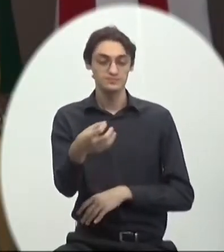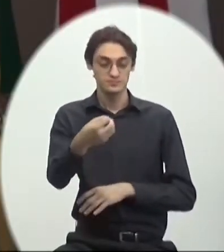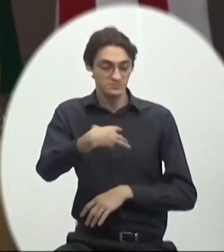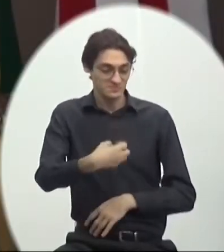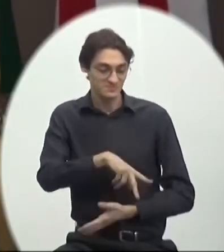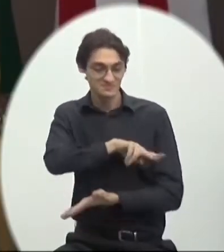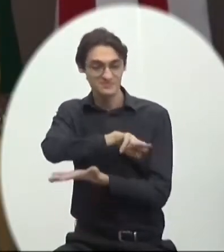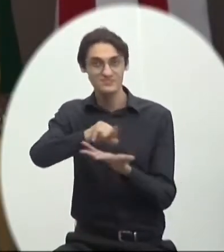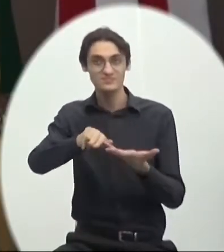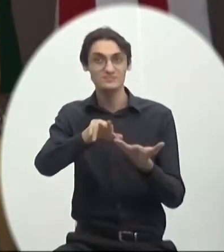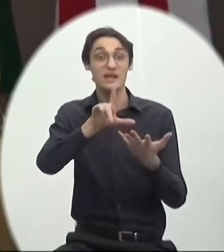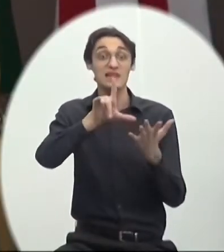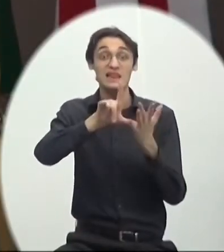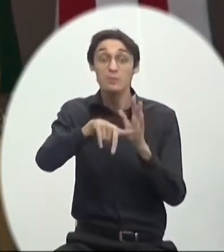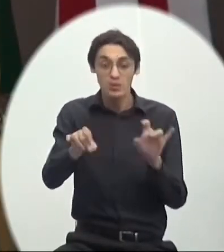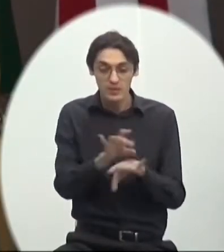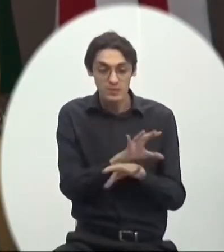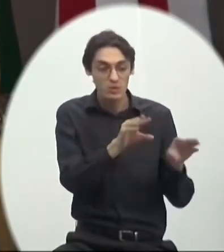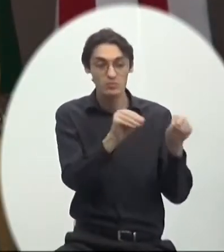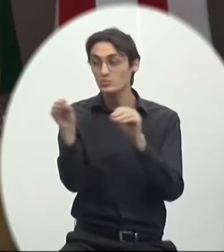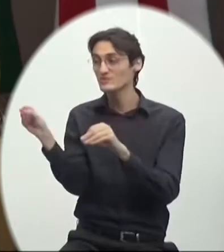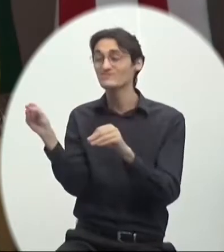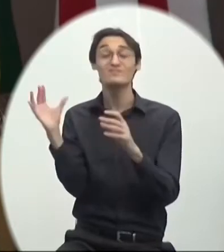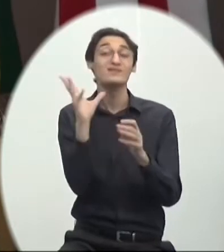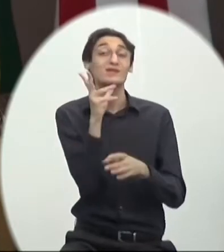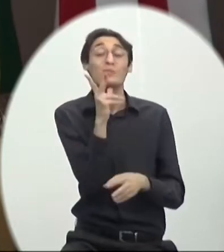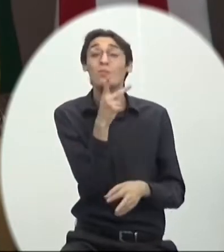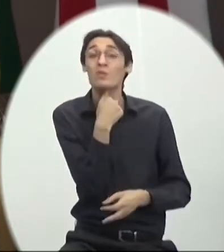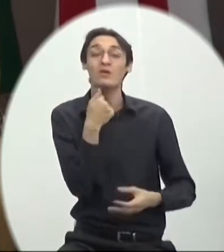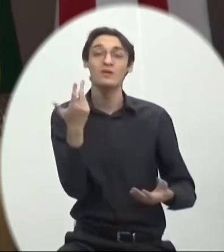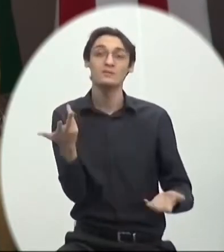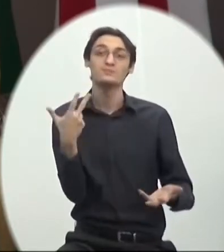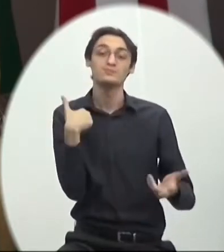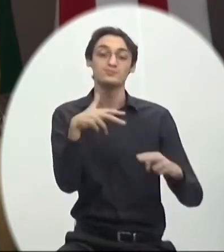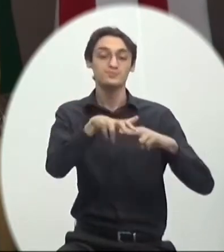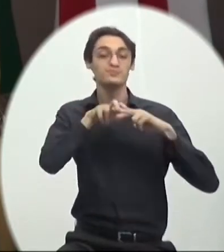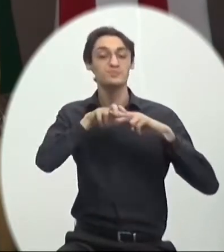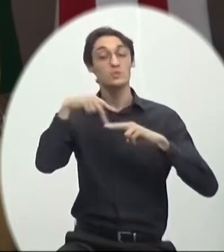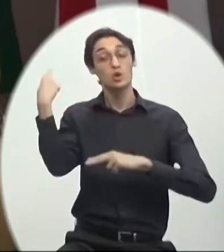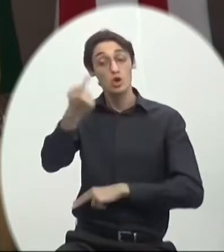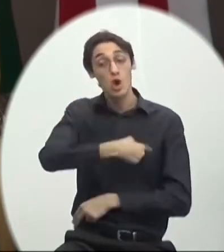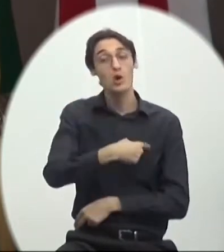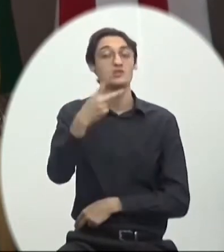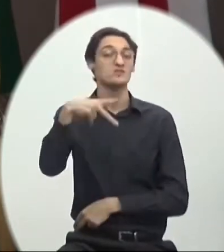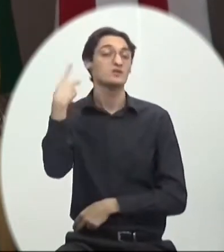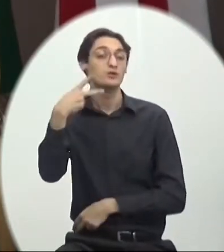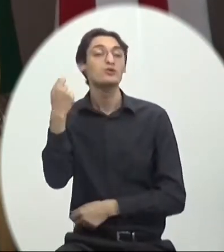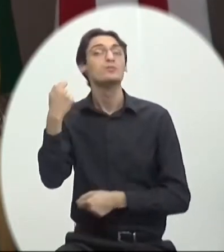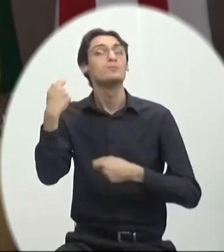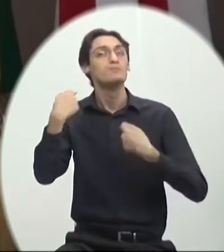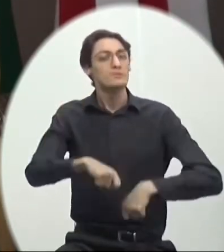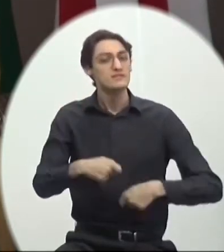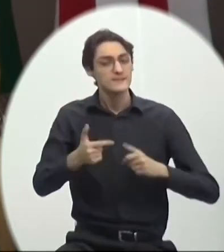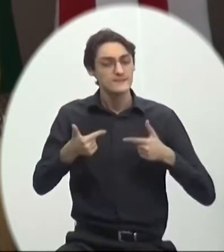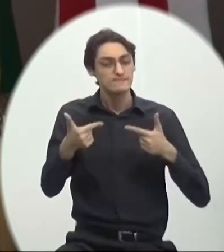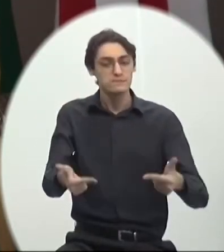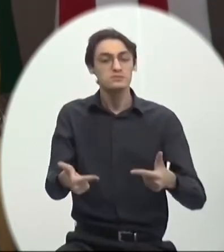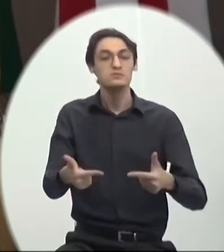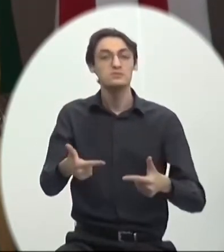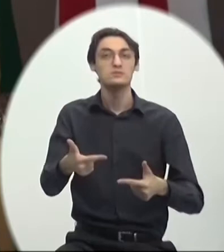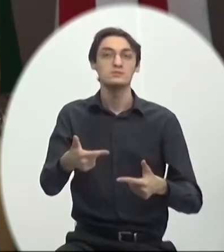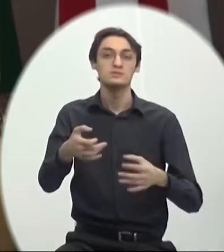pacientes sejam transferidos. Eu acho, vereadores, precisamos tomar posições duras,